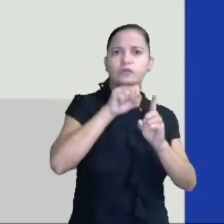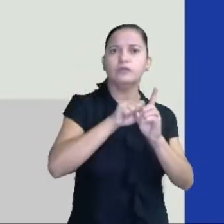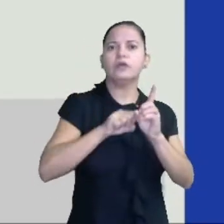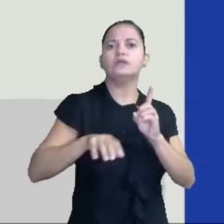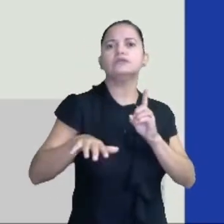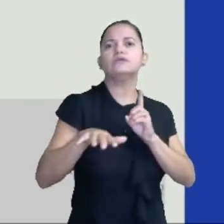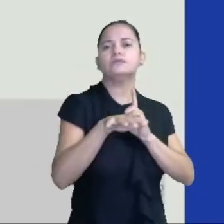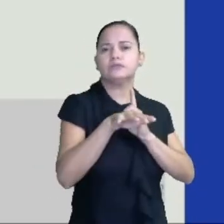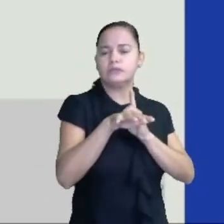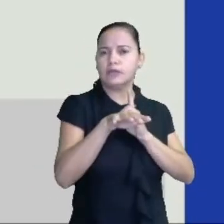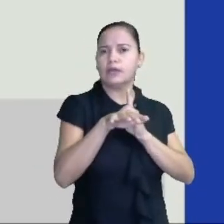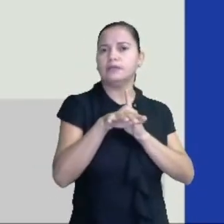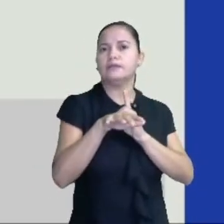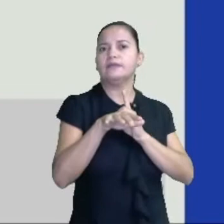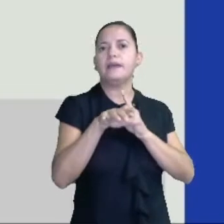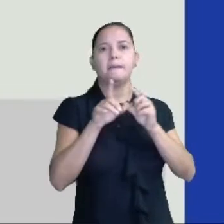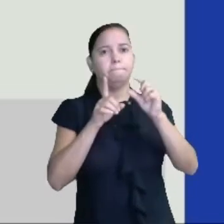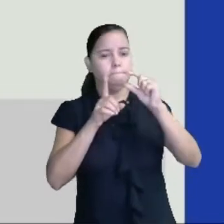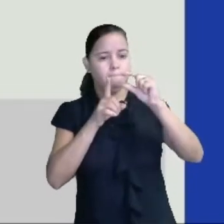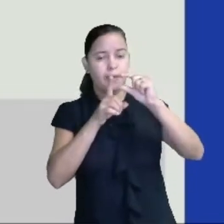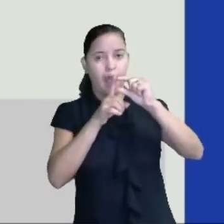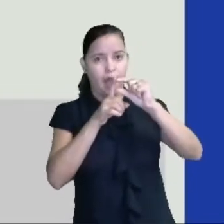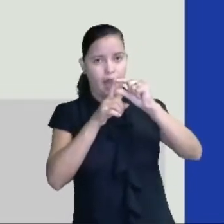A palavra, ela é